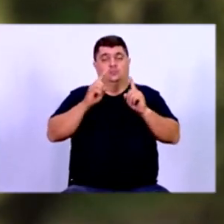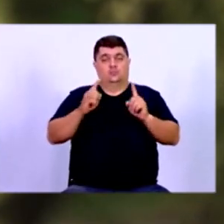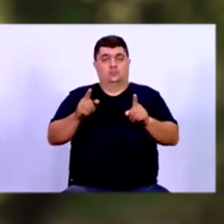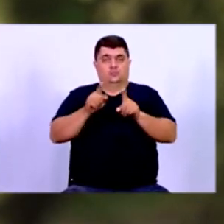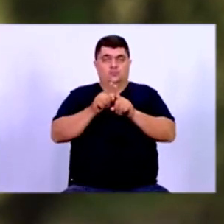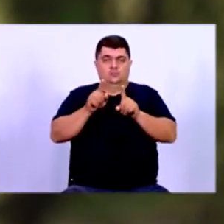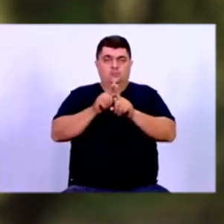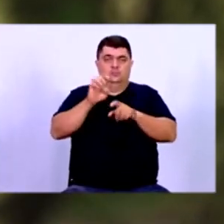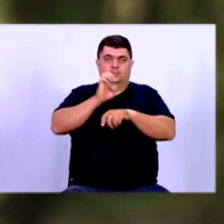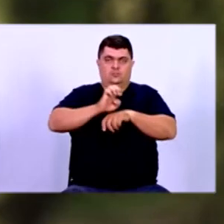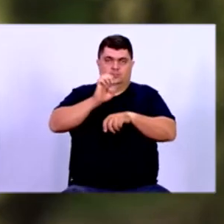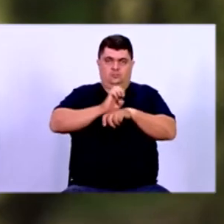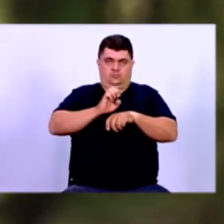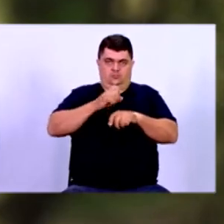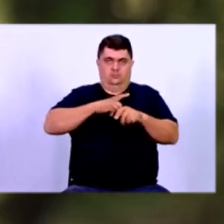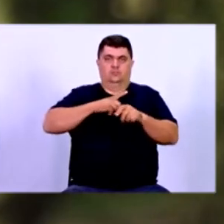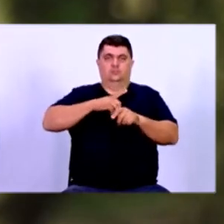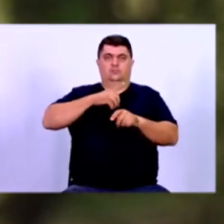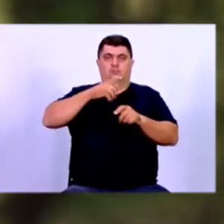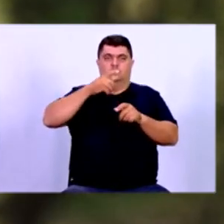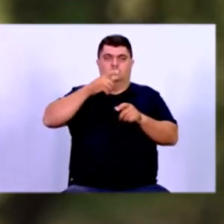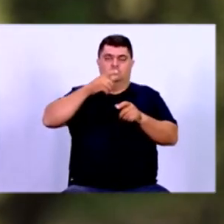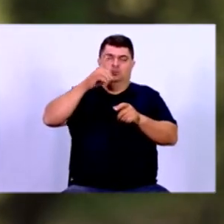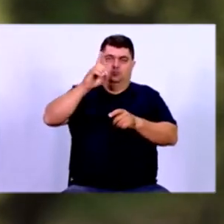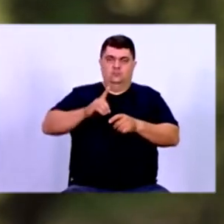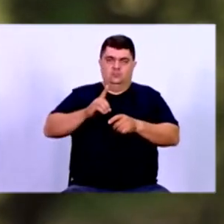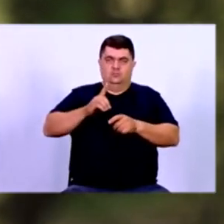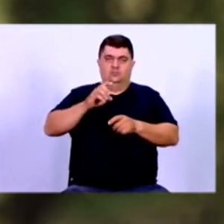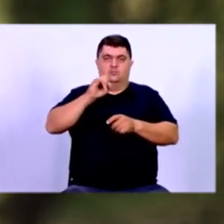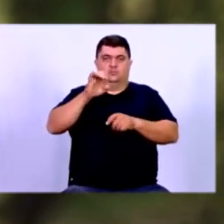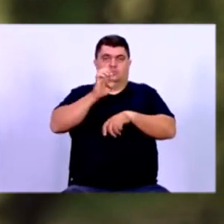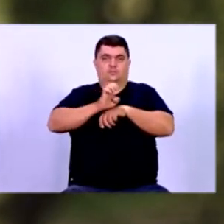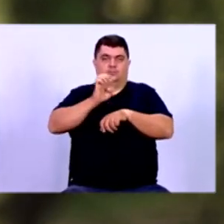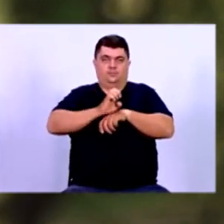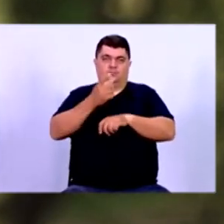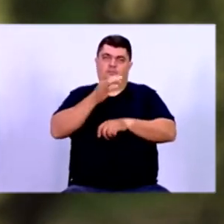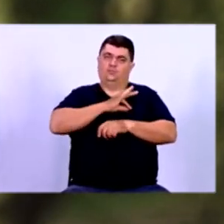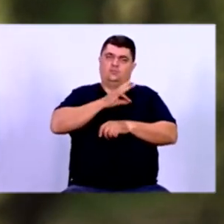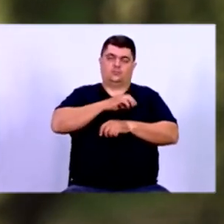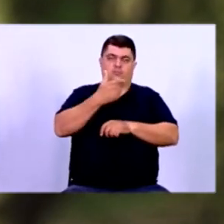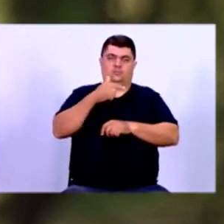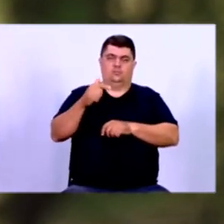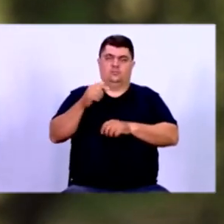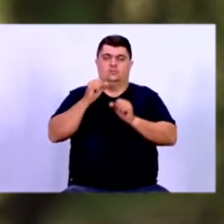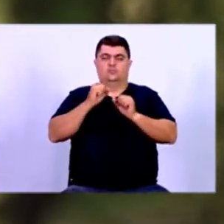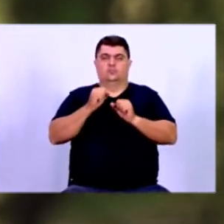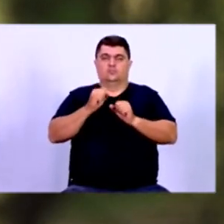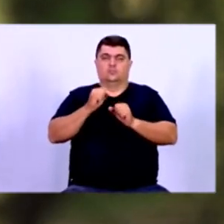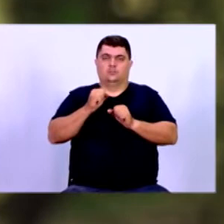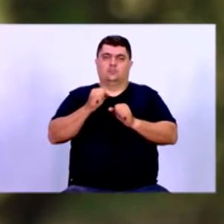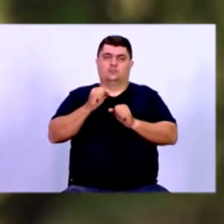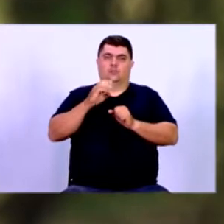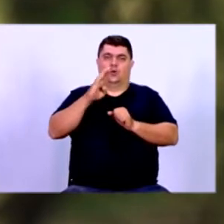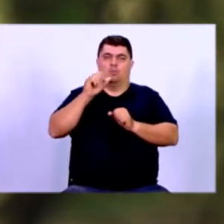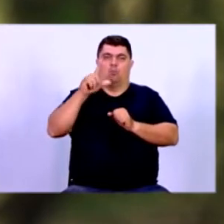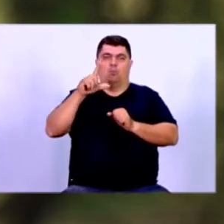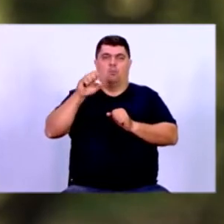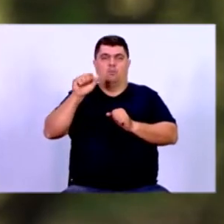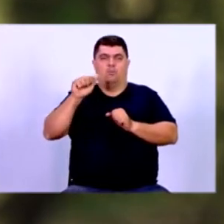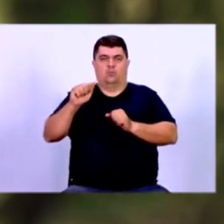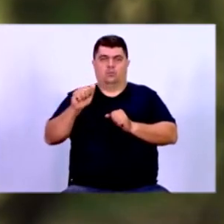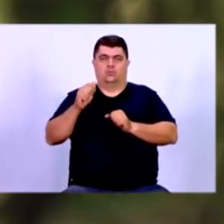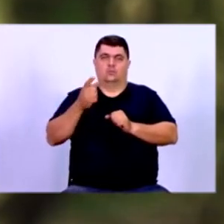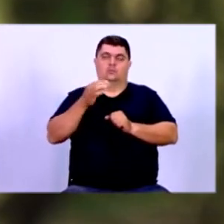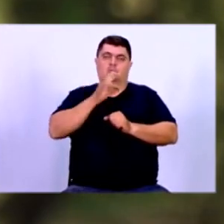o estagiário tem direitos, né? Um desses direitos é que se o estágio não for remunerado, ele pode estar ganhando bolsa